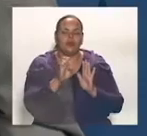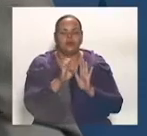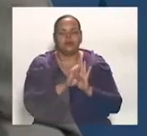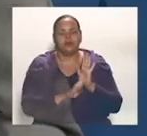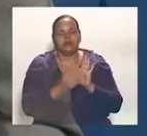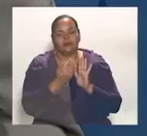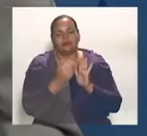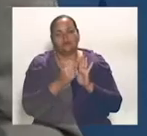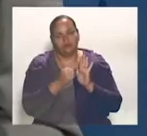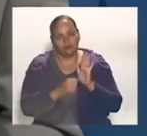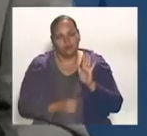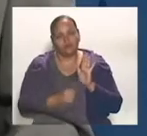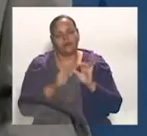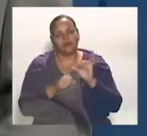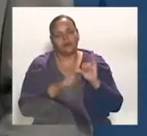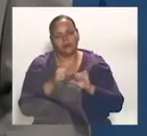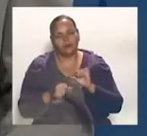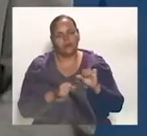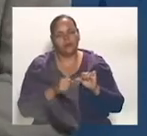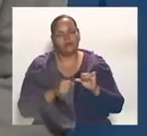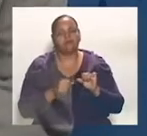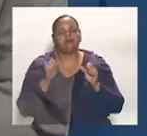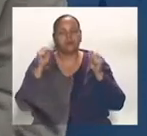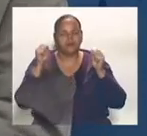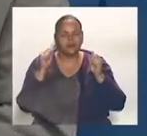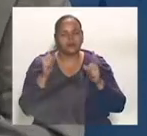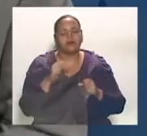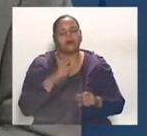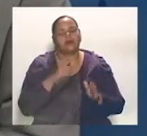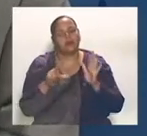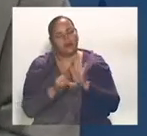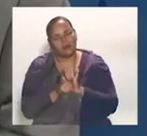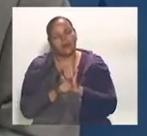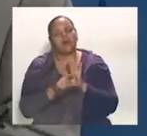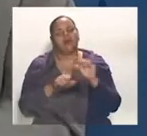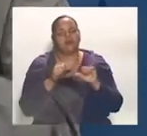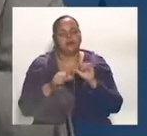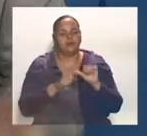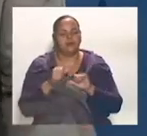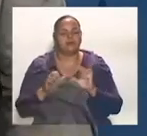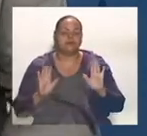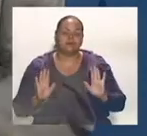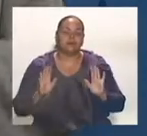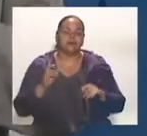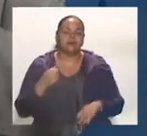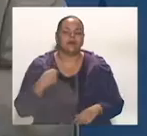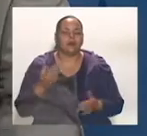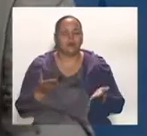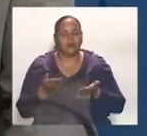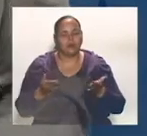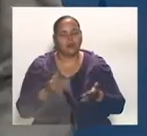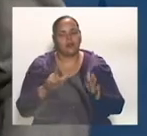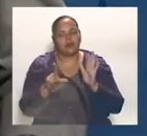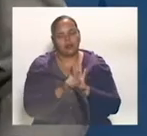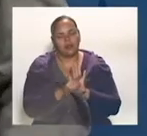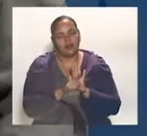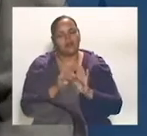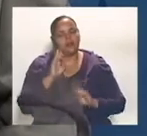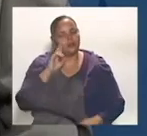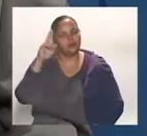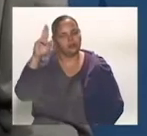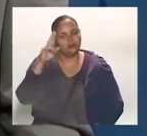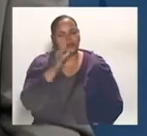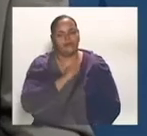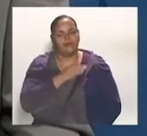que é feito de propósito. Bem, o Estatuto do Torcedor também foi alterado. É muita alteração. Vem a lei, altera daqui, altera dali.